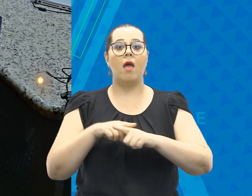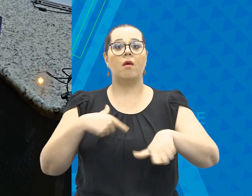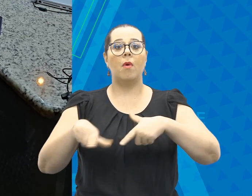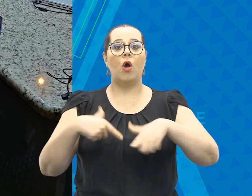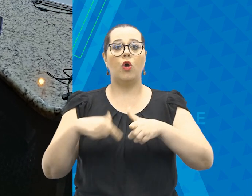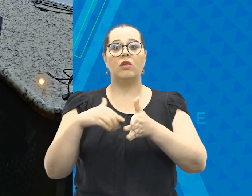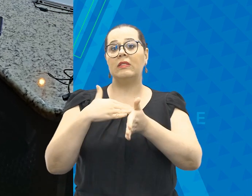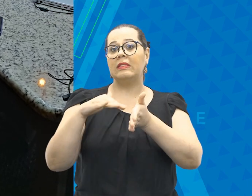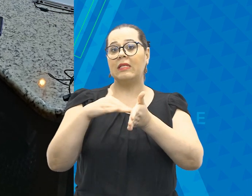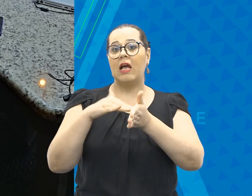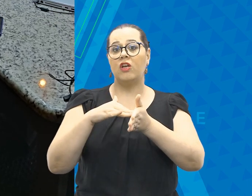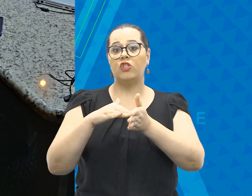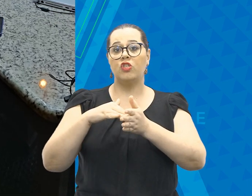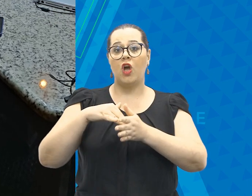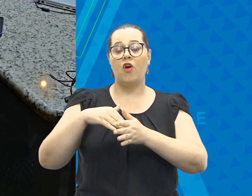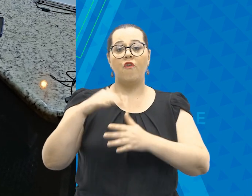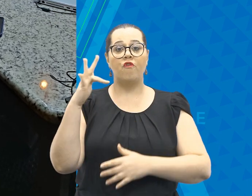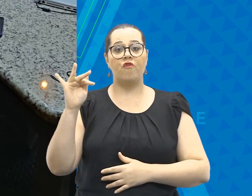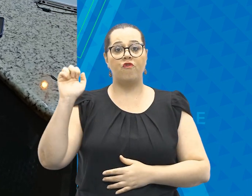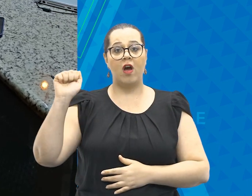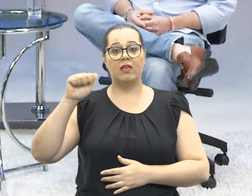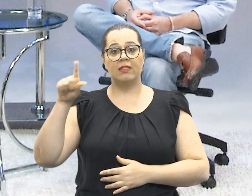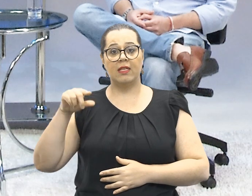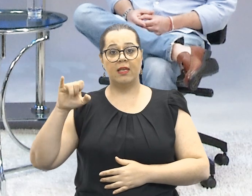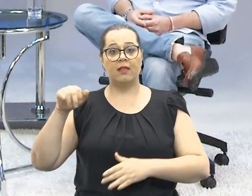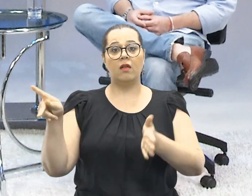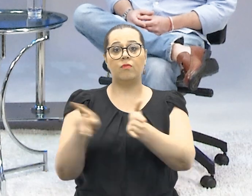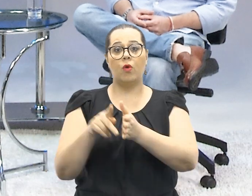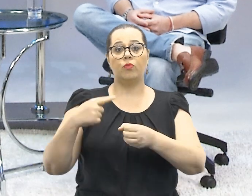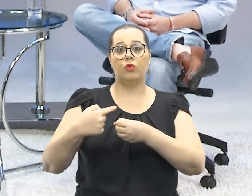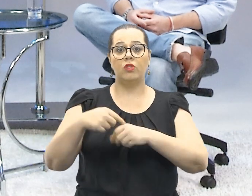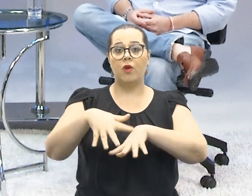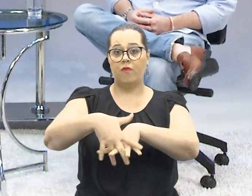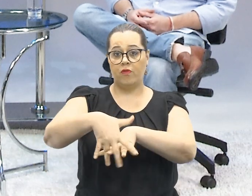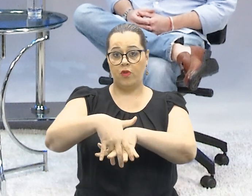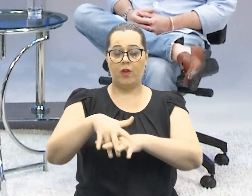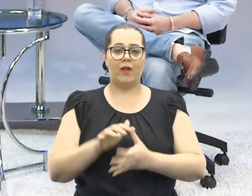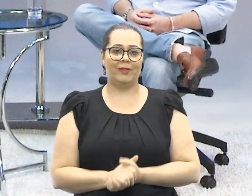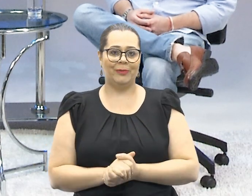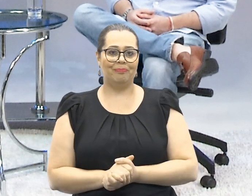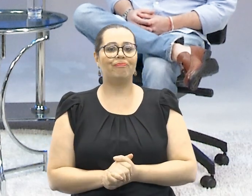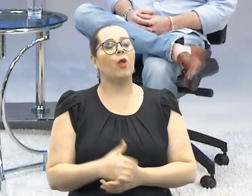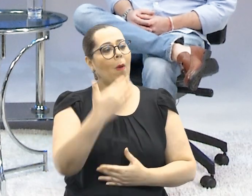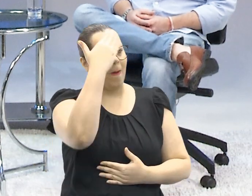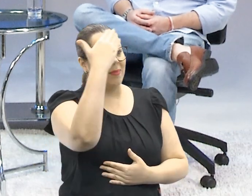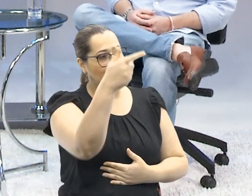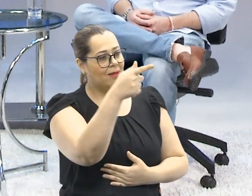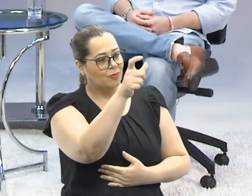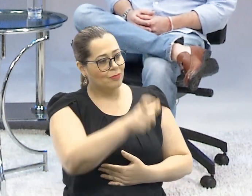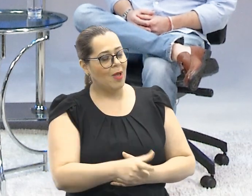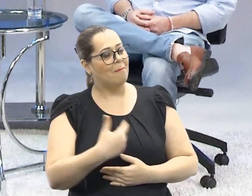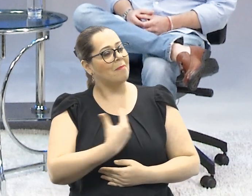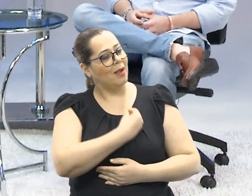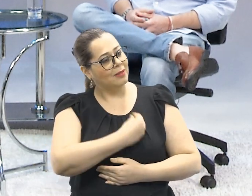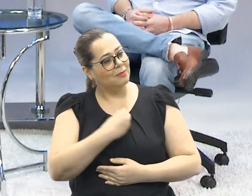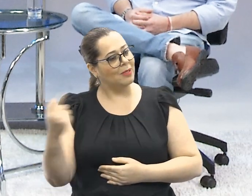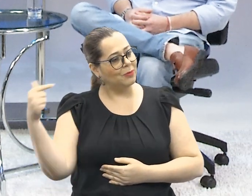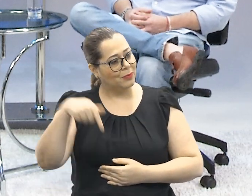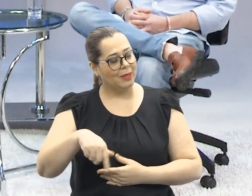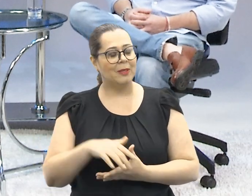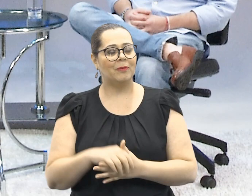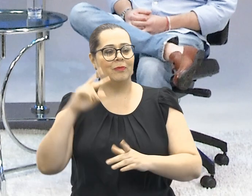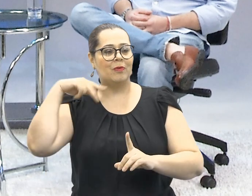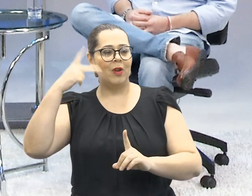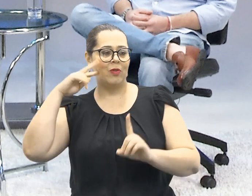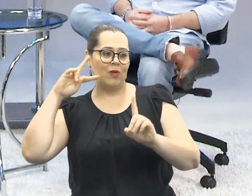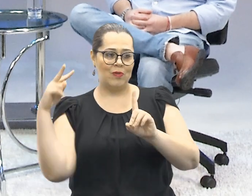Fazenda de Sidrolândia. Obrigada, vereador, pela sua participação hoje aqui no Vereadores em Foco. E eu já começo te perguntando